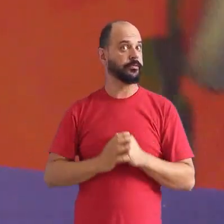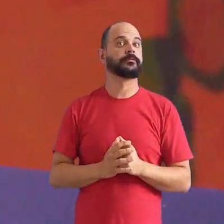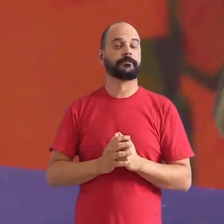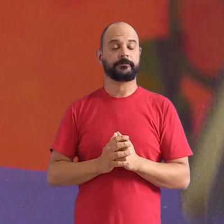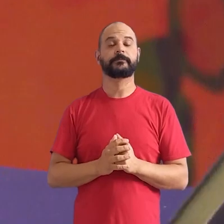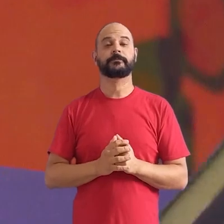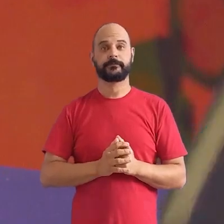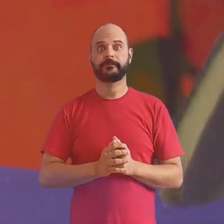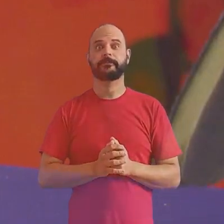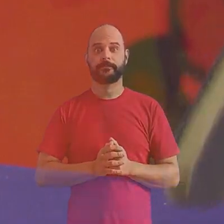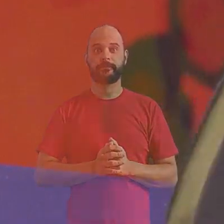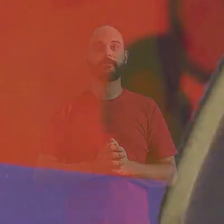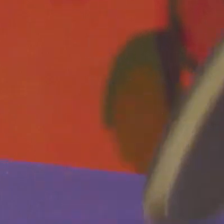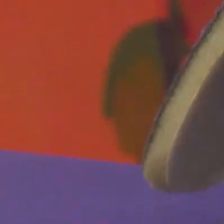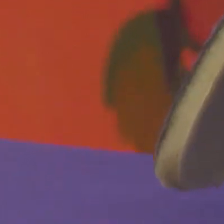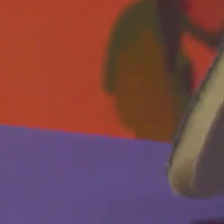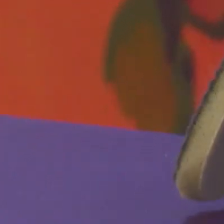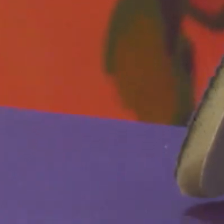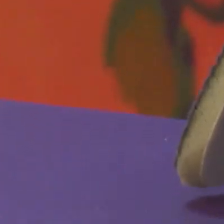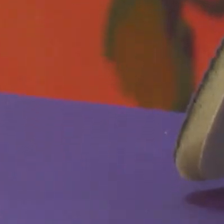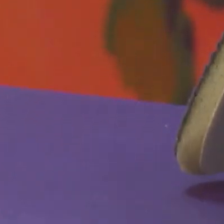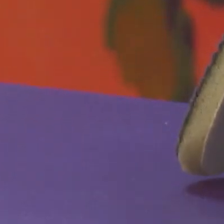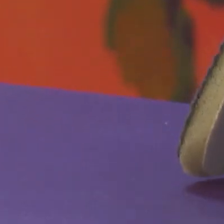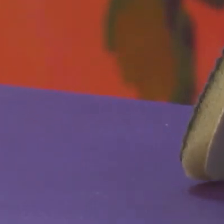nosso laboratório.